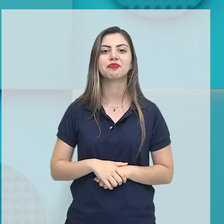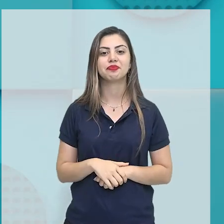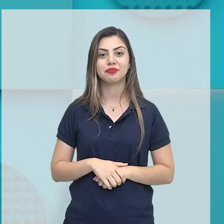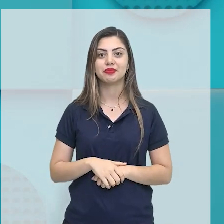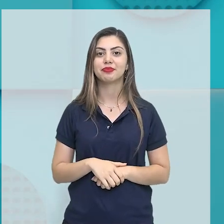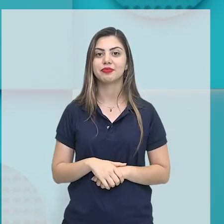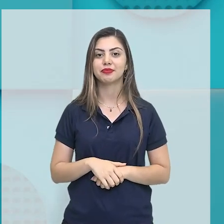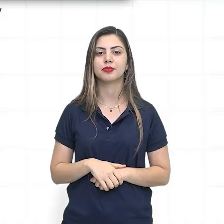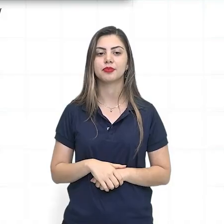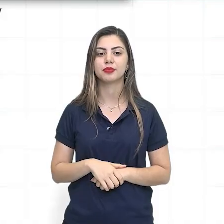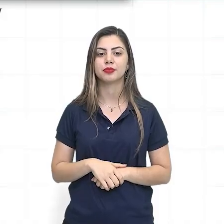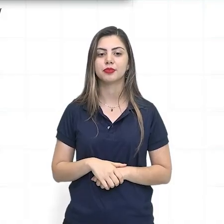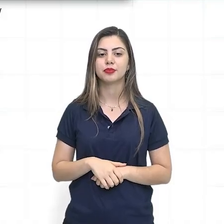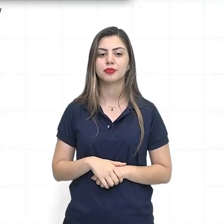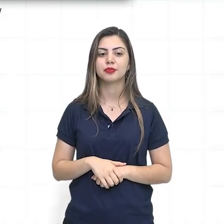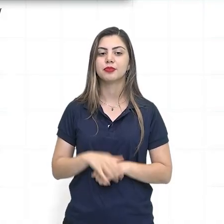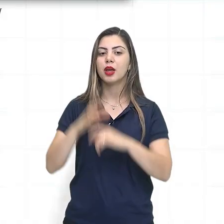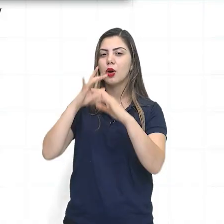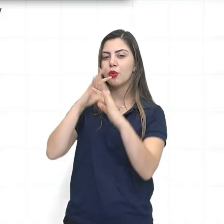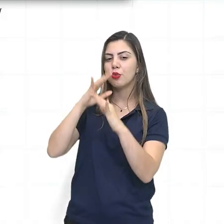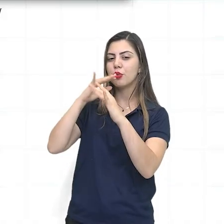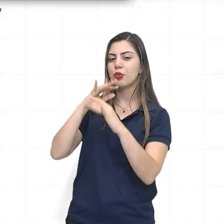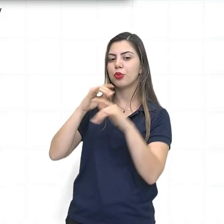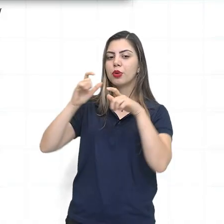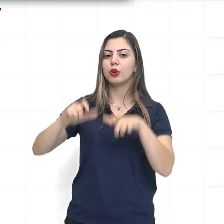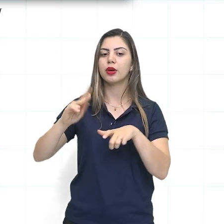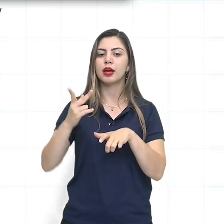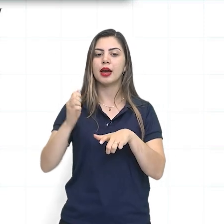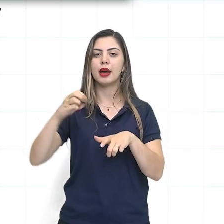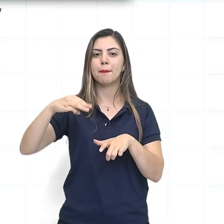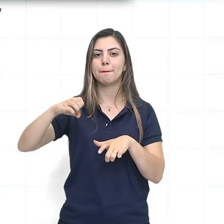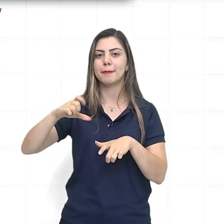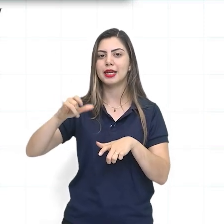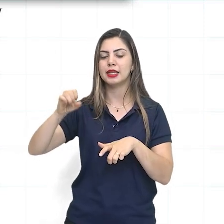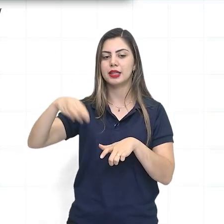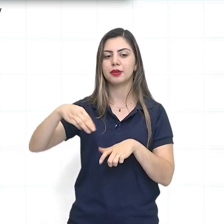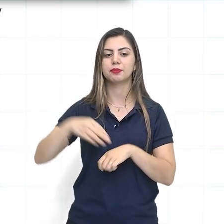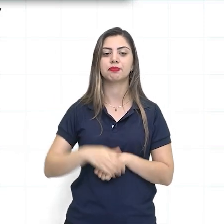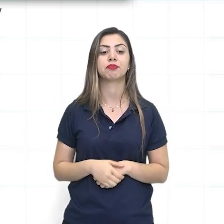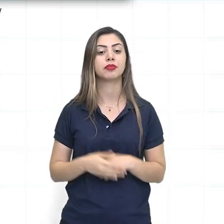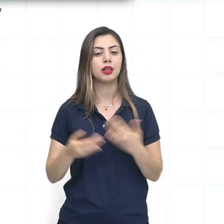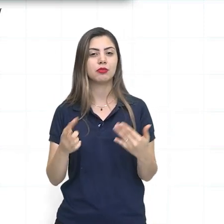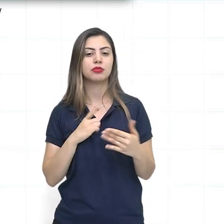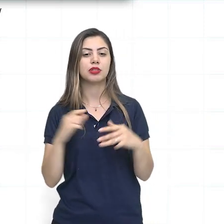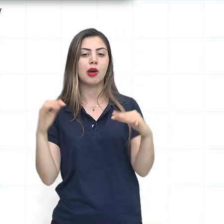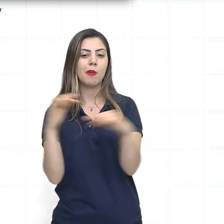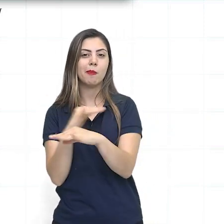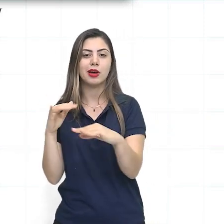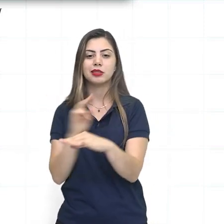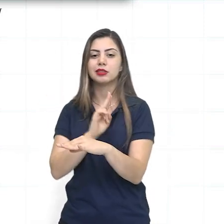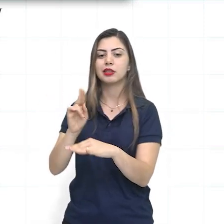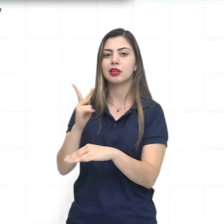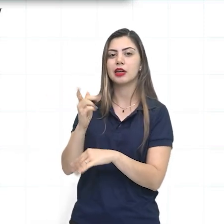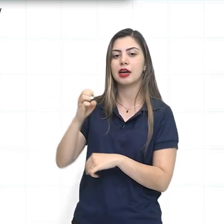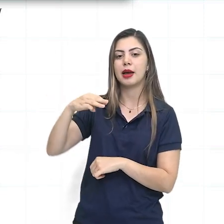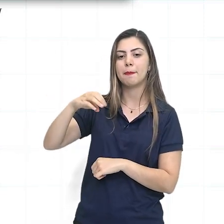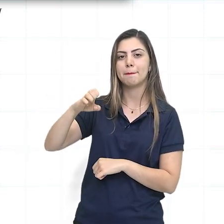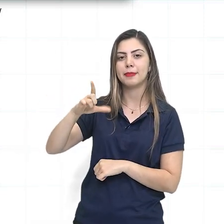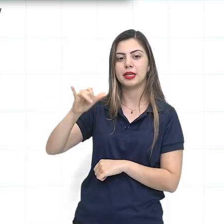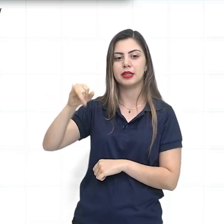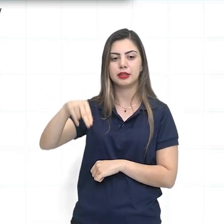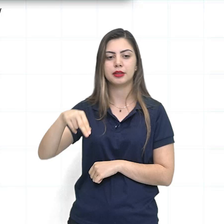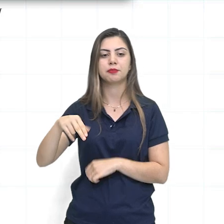aula. O flautista de Hamelin. Havia uma cidade chamada